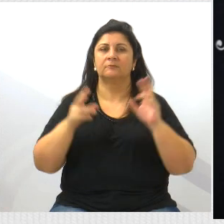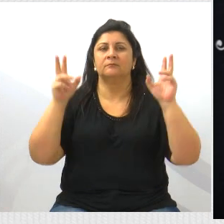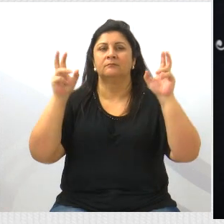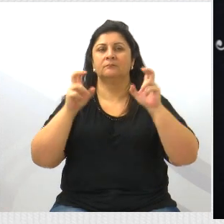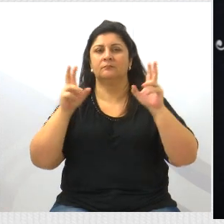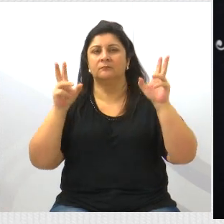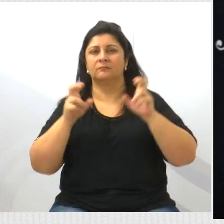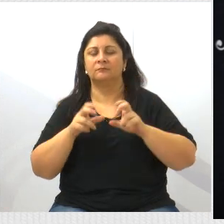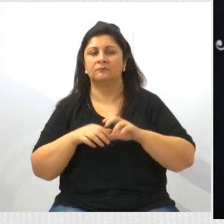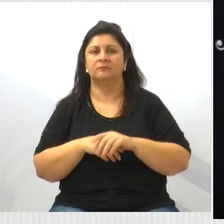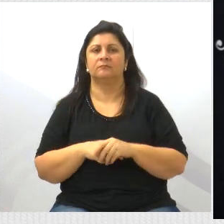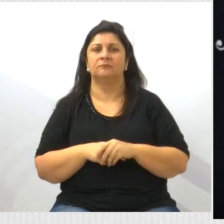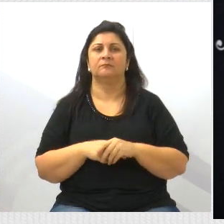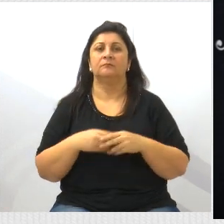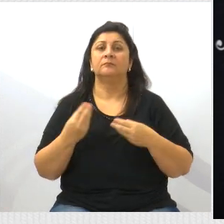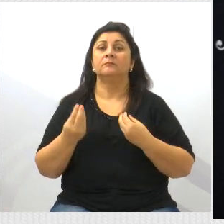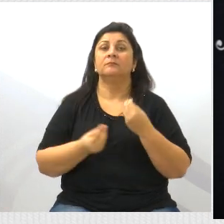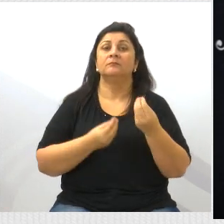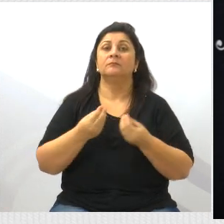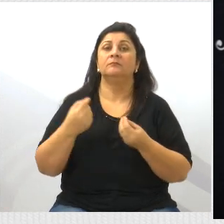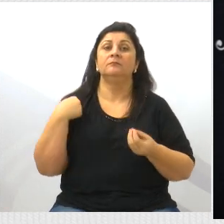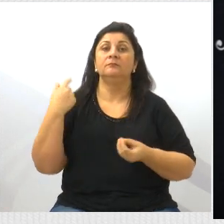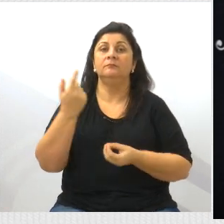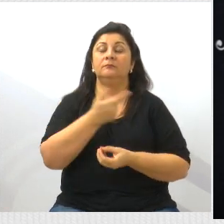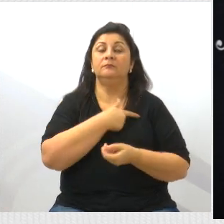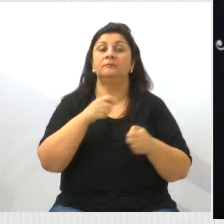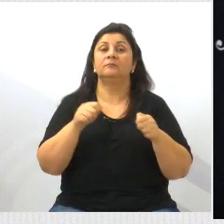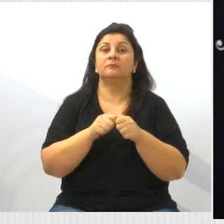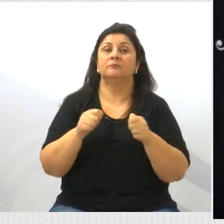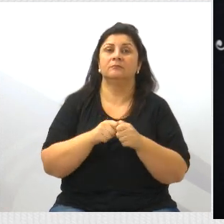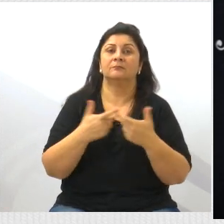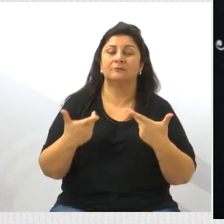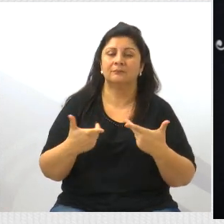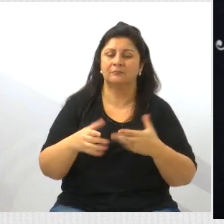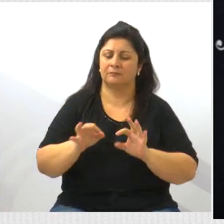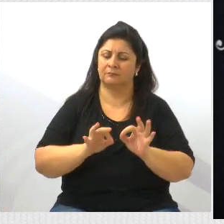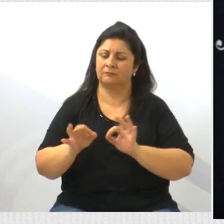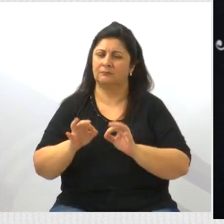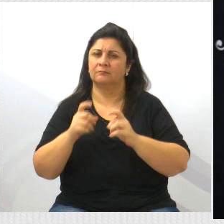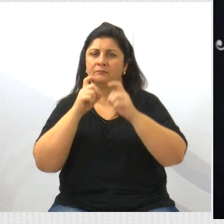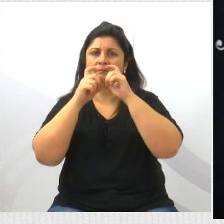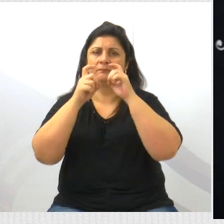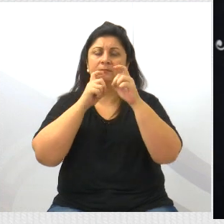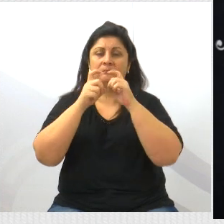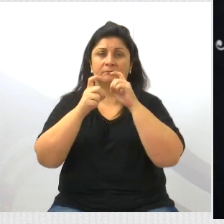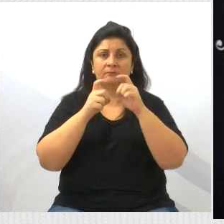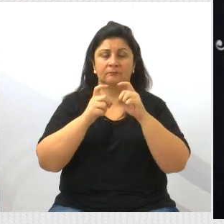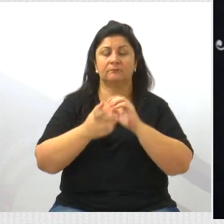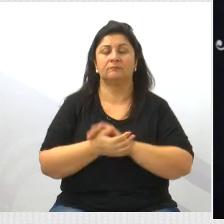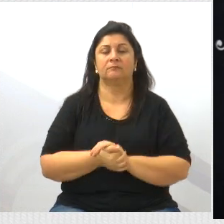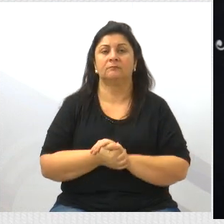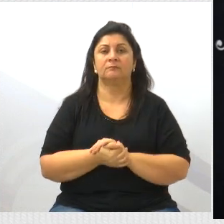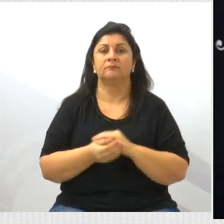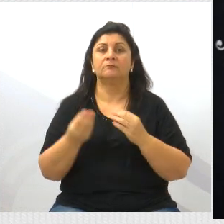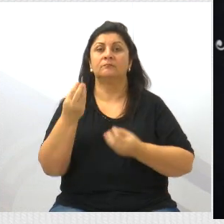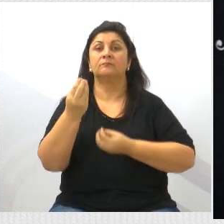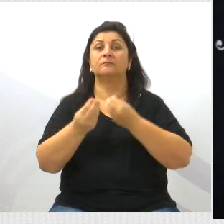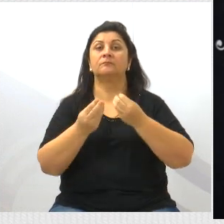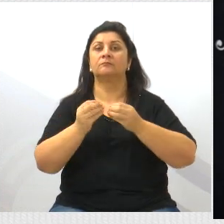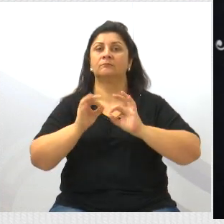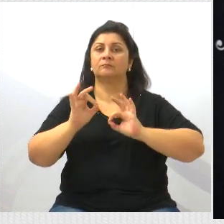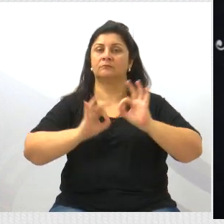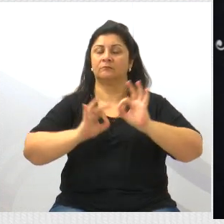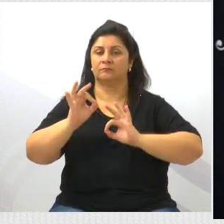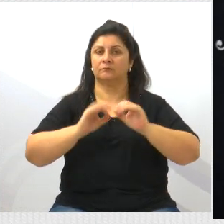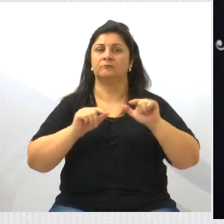temática, como que a gente vai fazer para desenrolar essas reuniões, como que vai ser construído